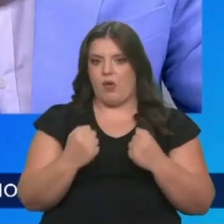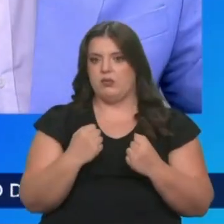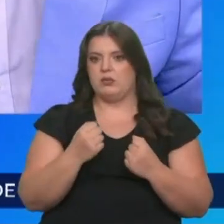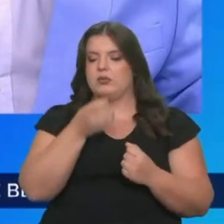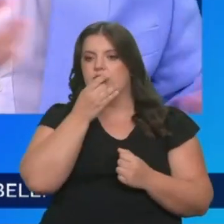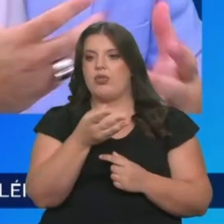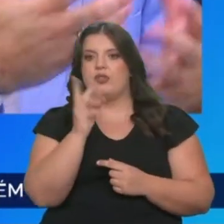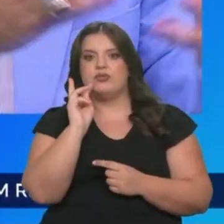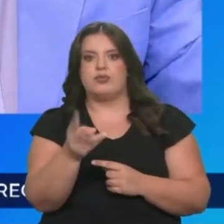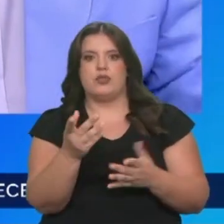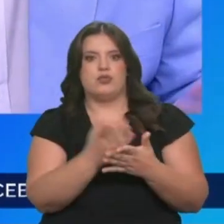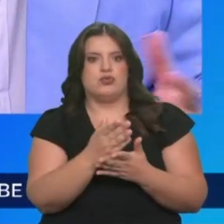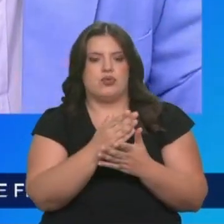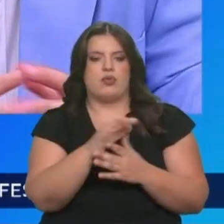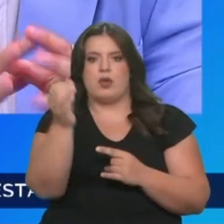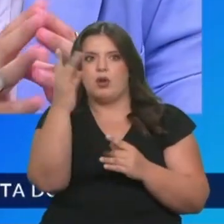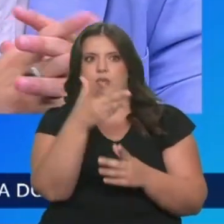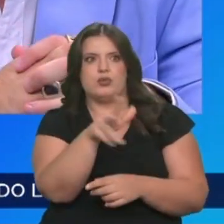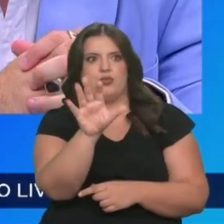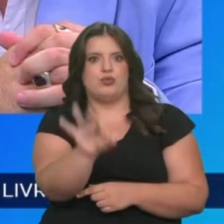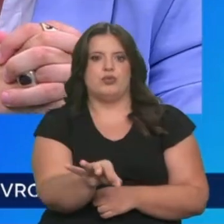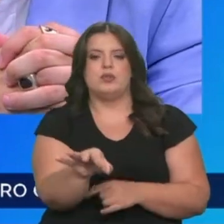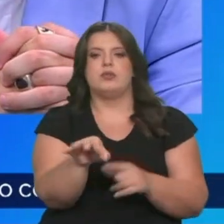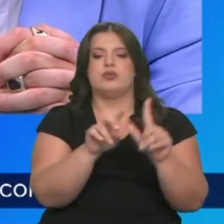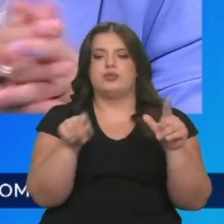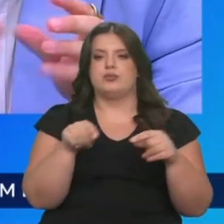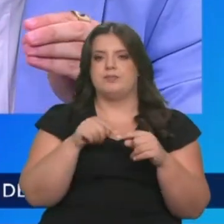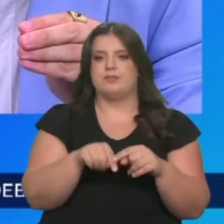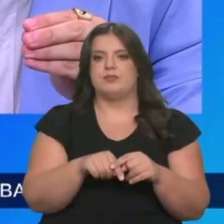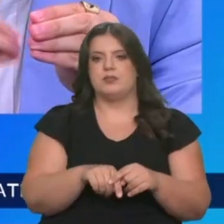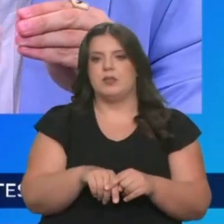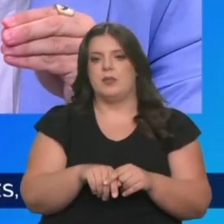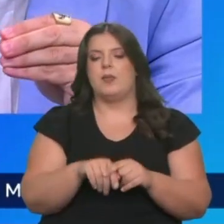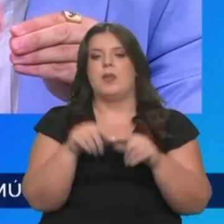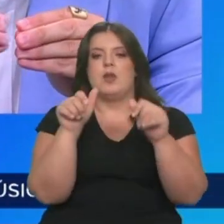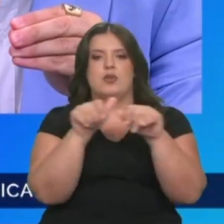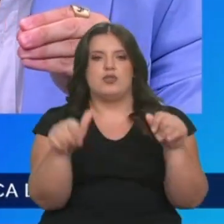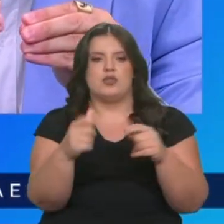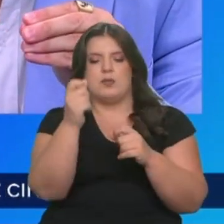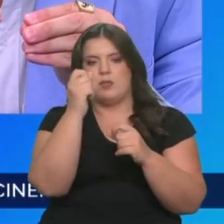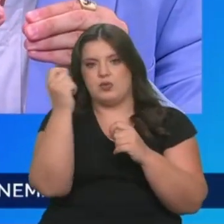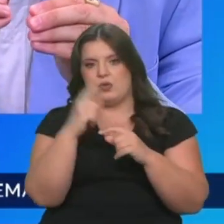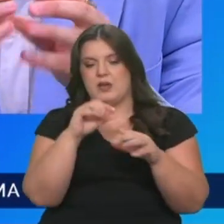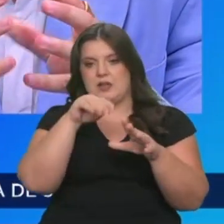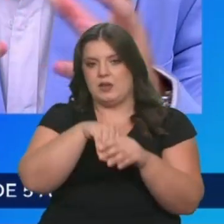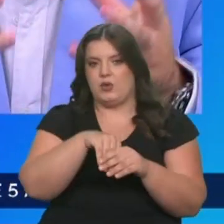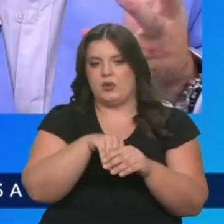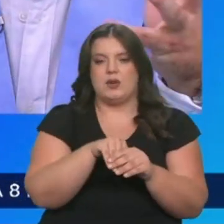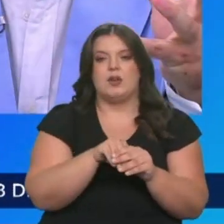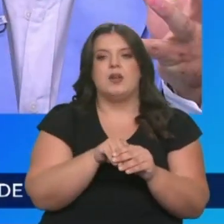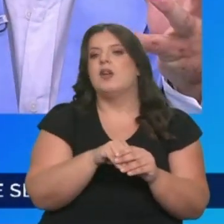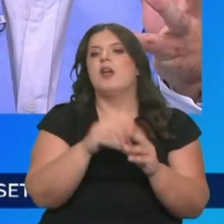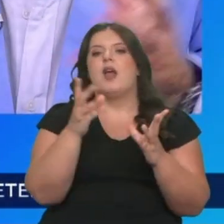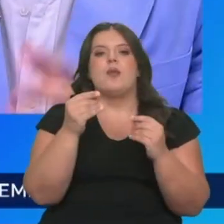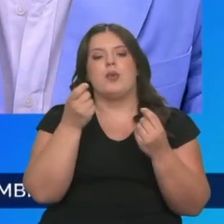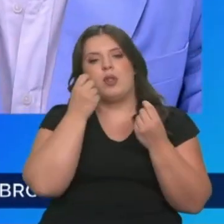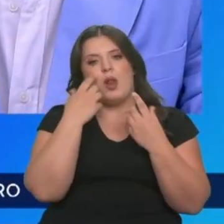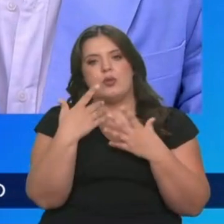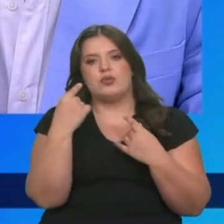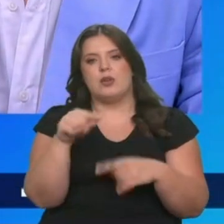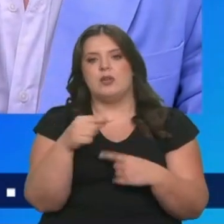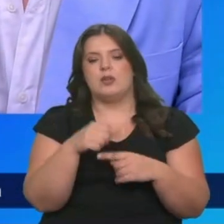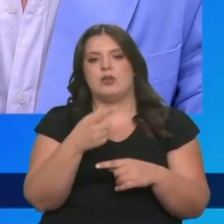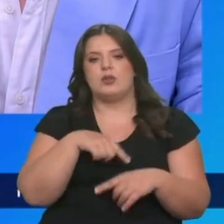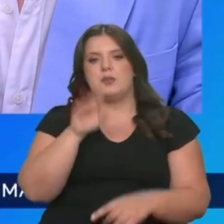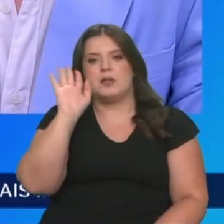permite ver, estudar a luz total deste estúdio. O sistema solar interior, sobretudo o sistema solar interior, é muito luminoso. E, portanto, nós,